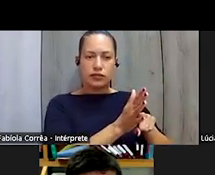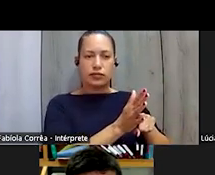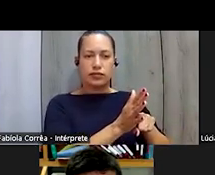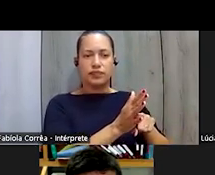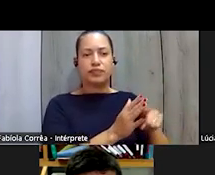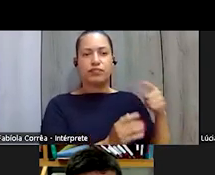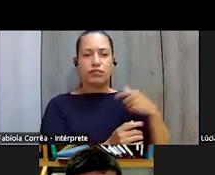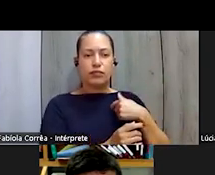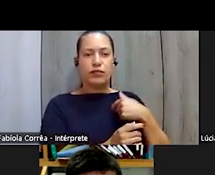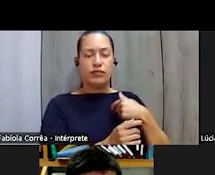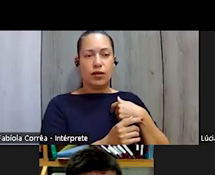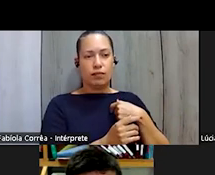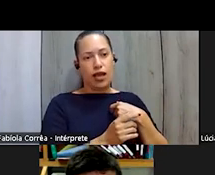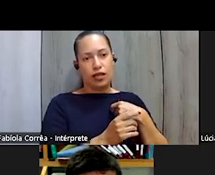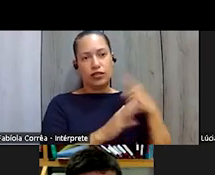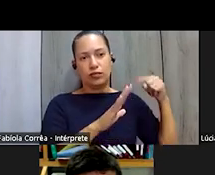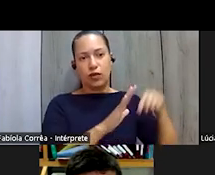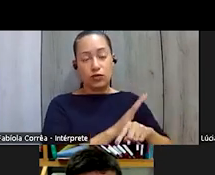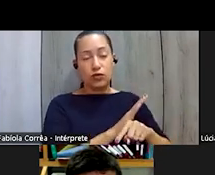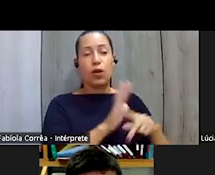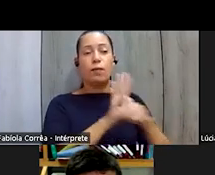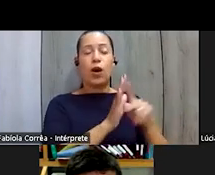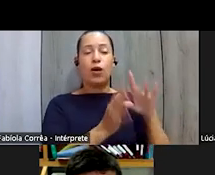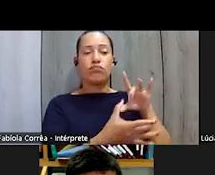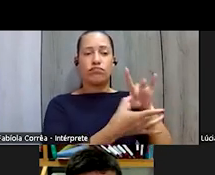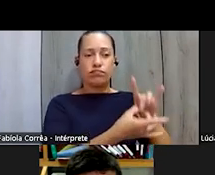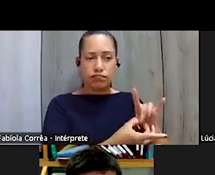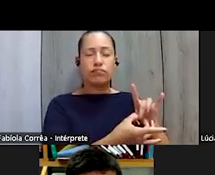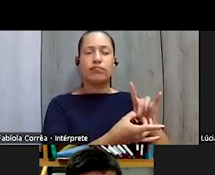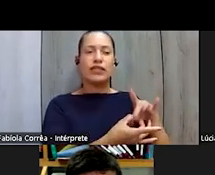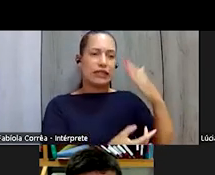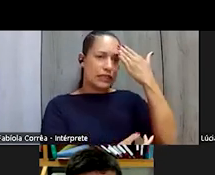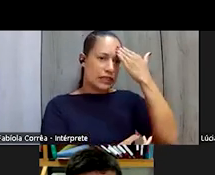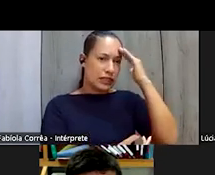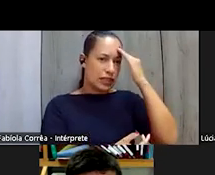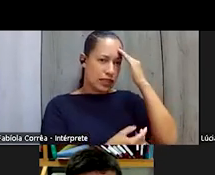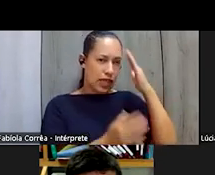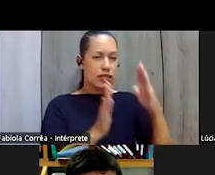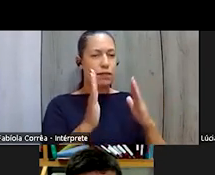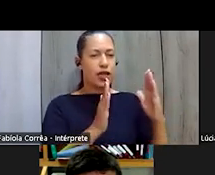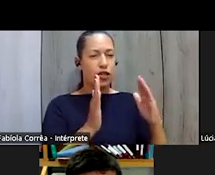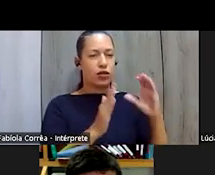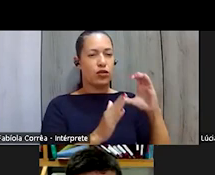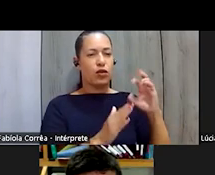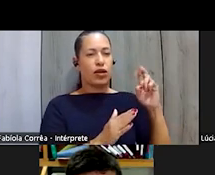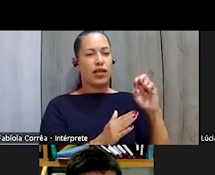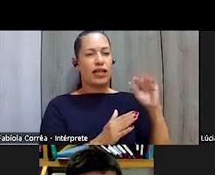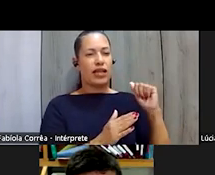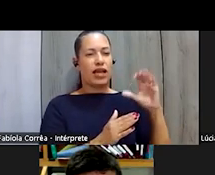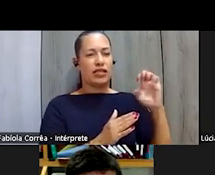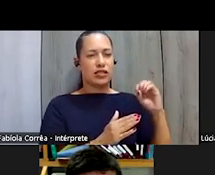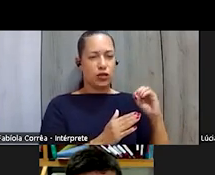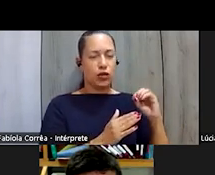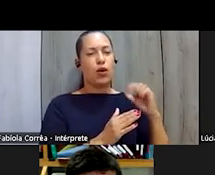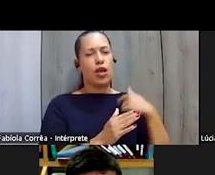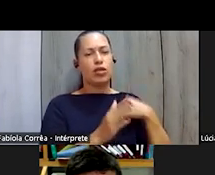hard, vinculada a essa questão de entender o período Cretáceo. Então, eu sou pesquisador no ADO CNPq,